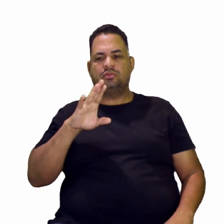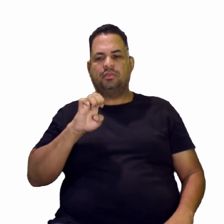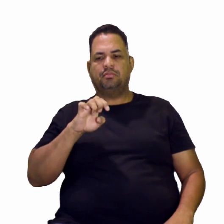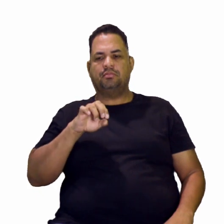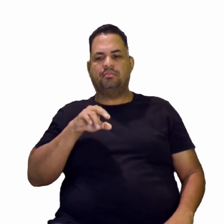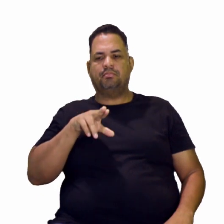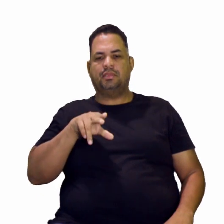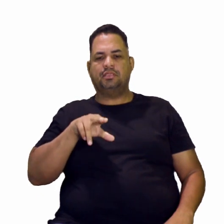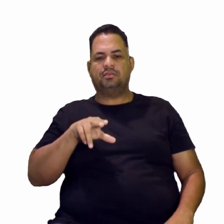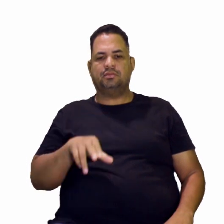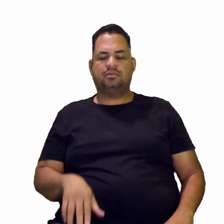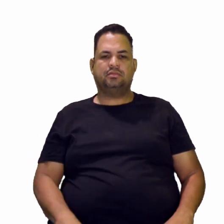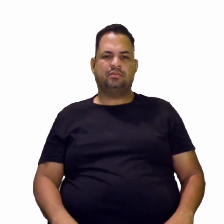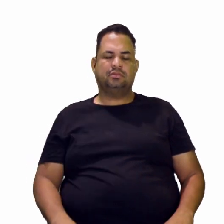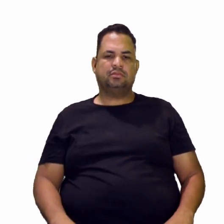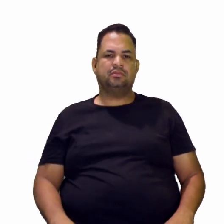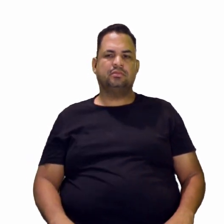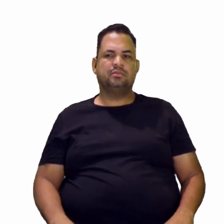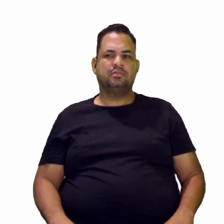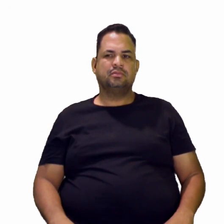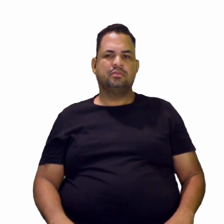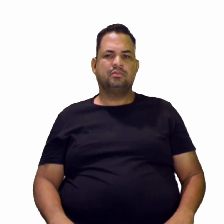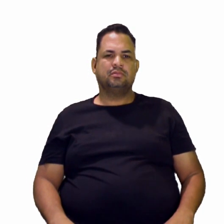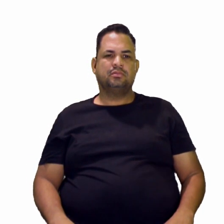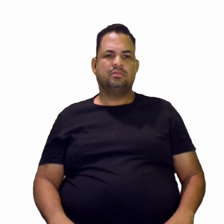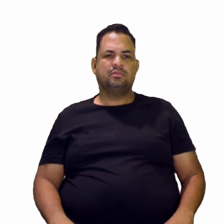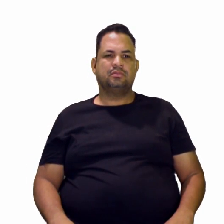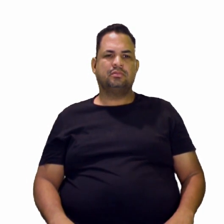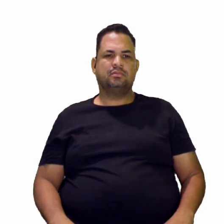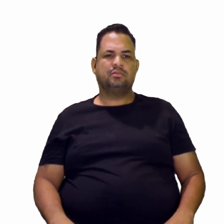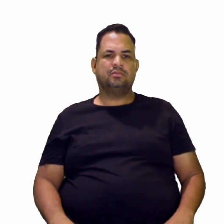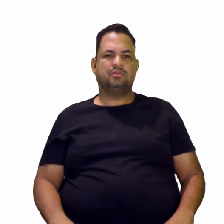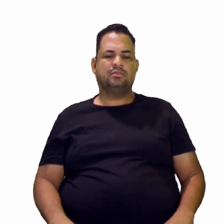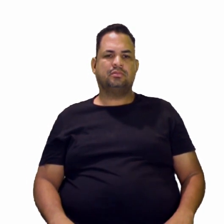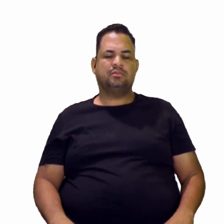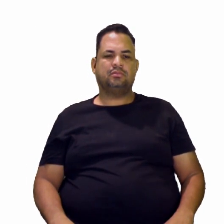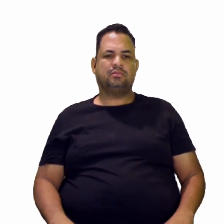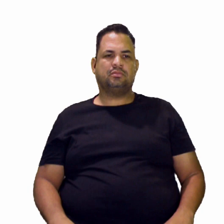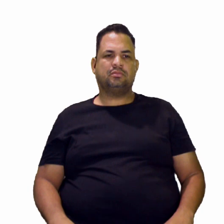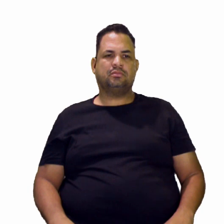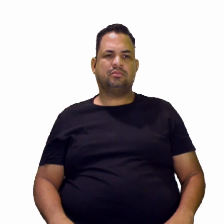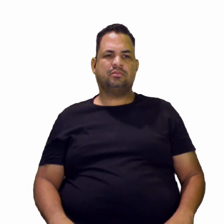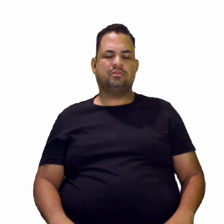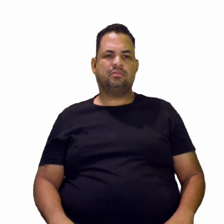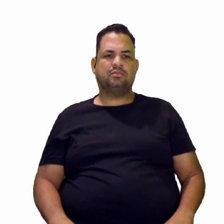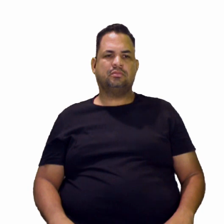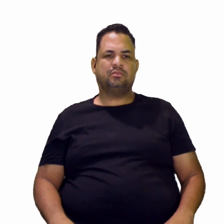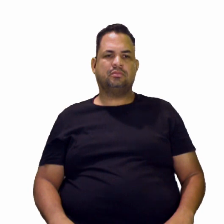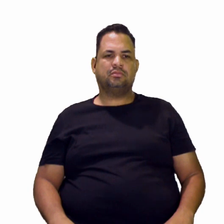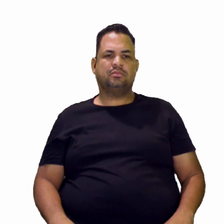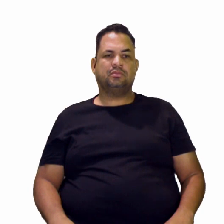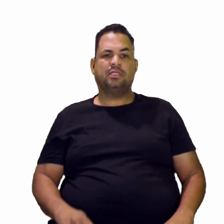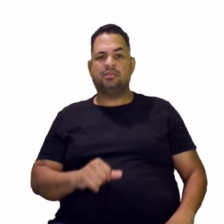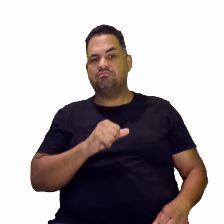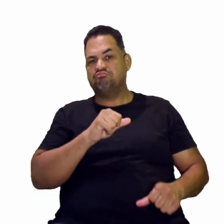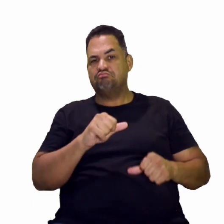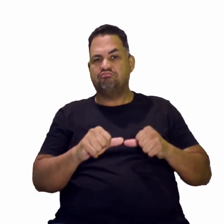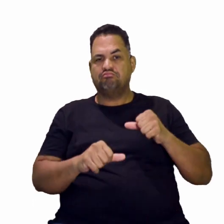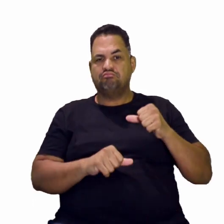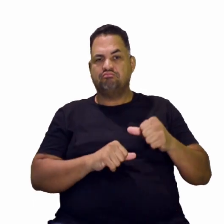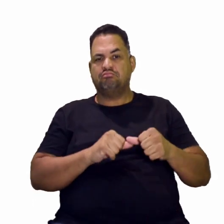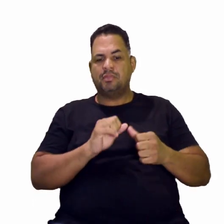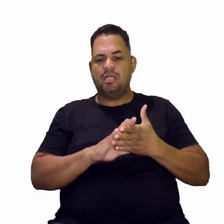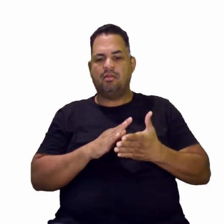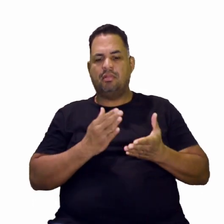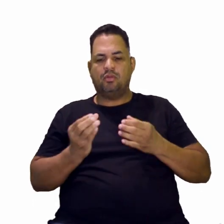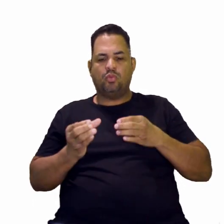bom? Vamos ver qual é agora a discussão da questão. Nessa modificação da